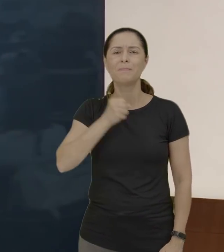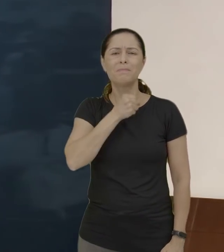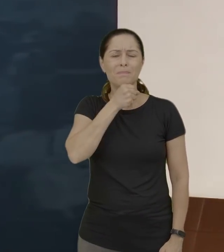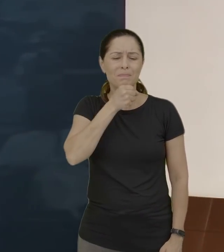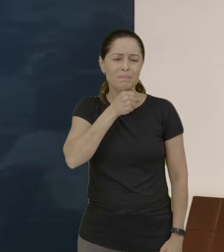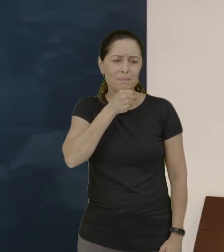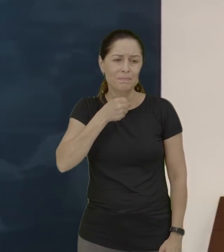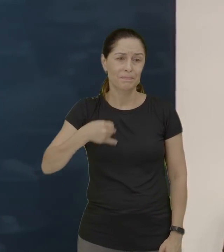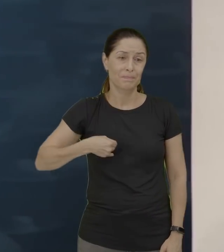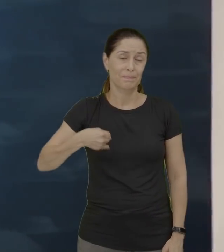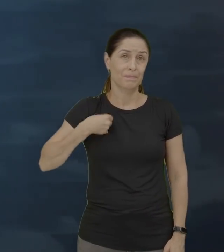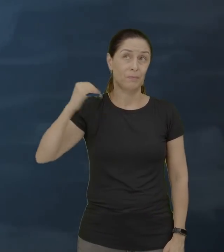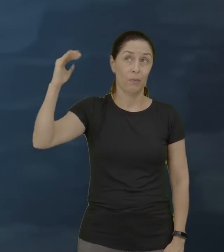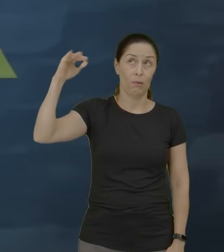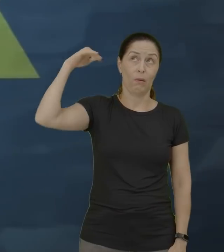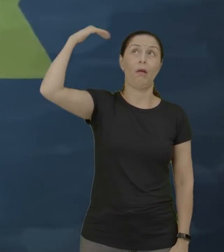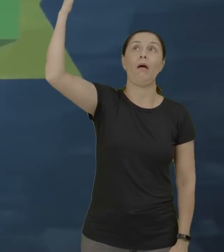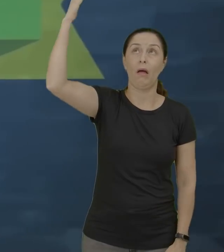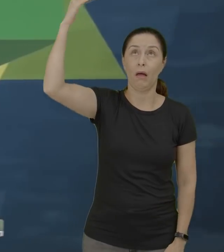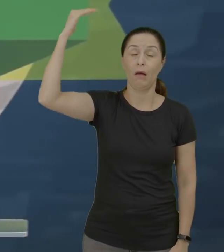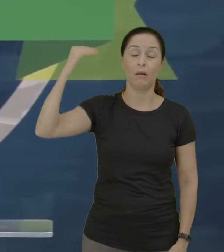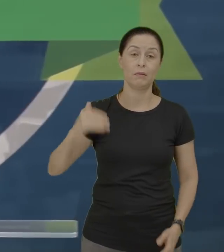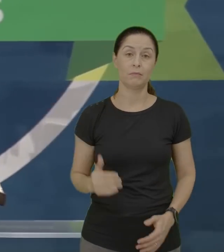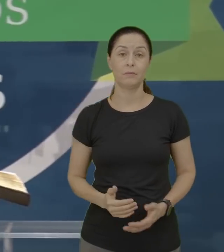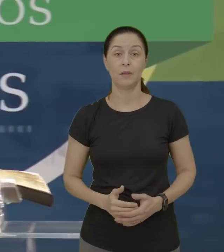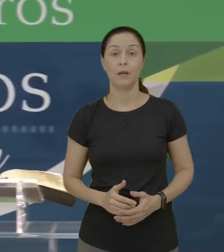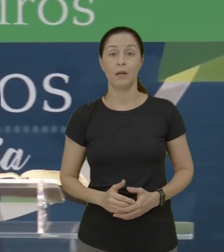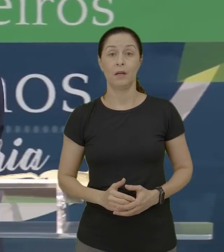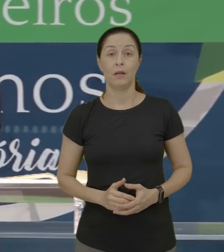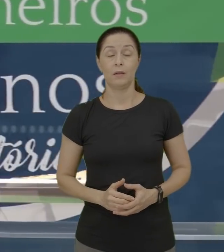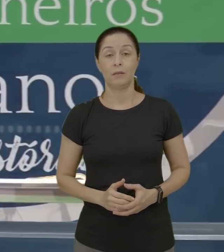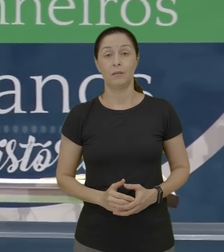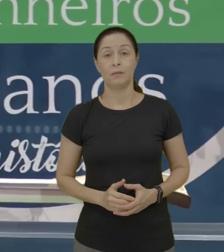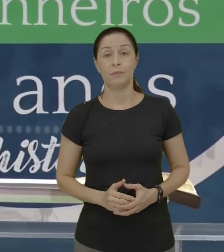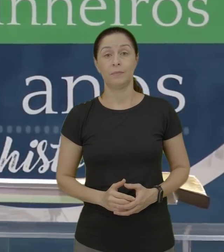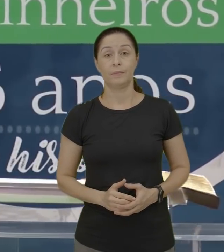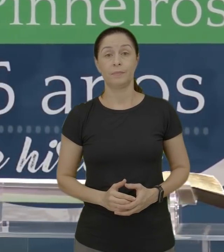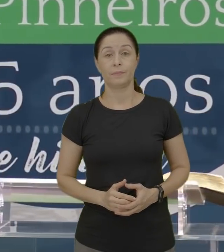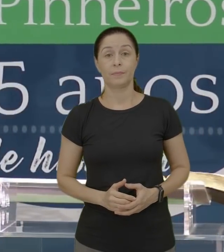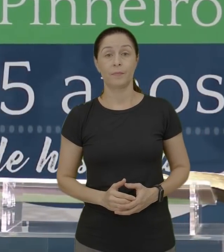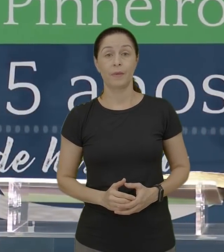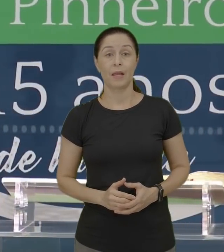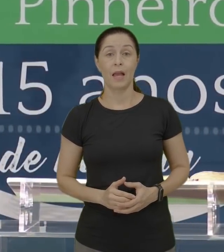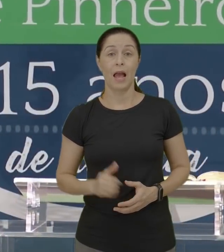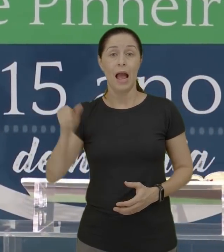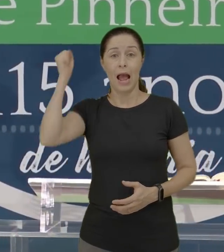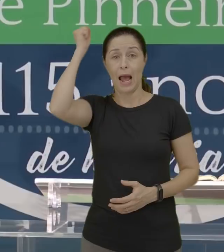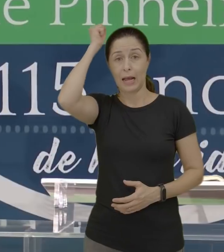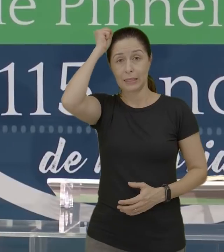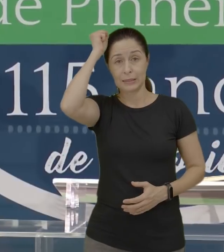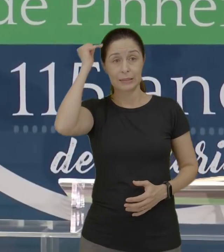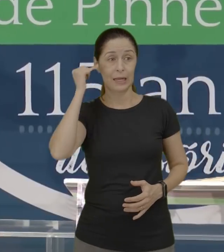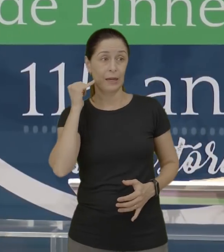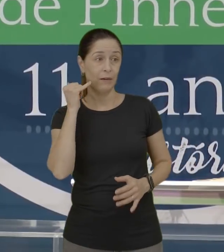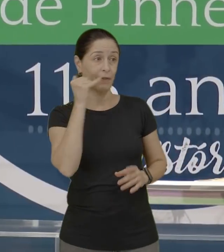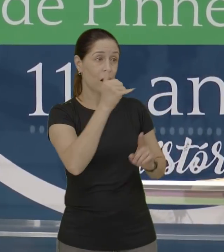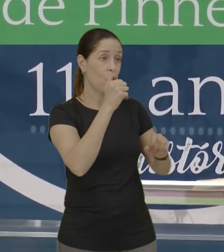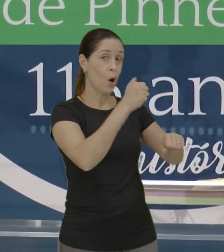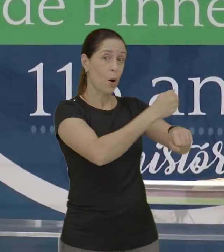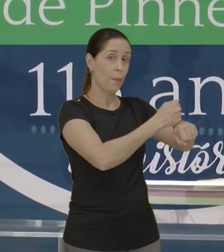mesmo, porque já tinha cessado as regras, inclusive, diz para o Abraão o seguinte: olha, Abraão, não vai ter jeito não, então faz o